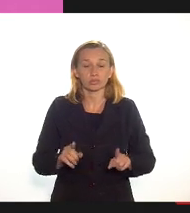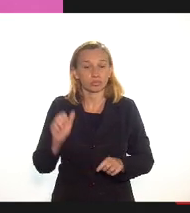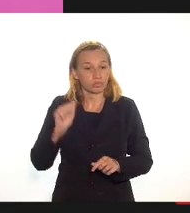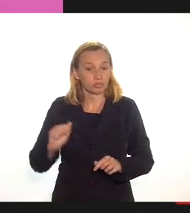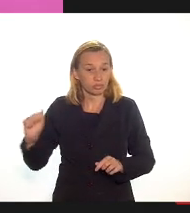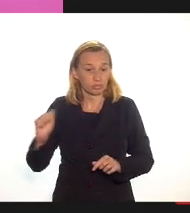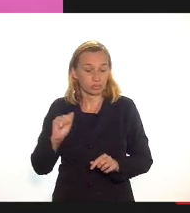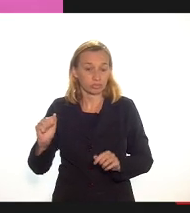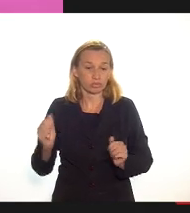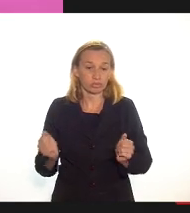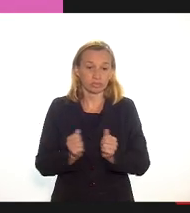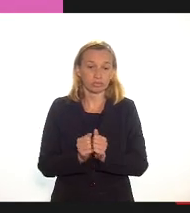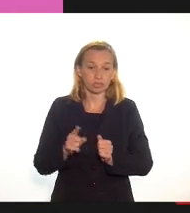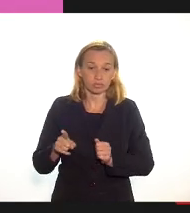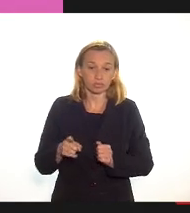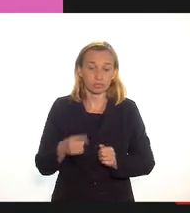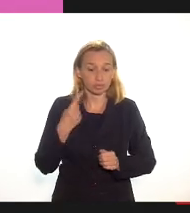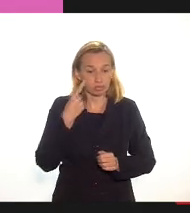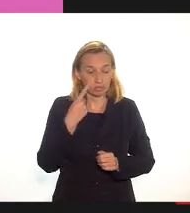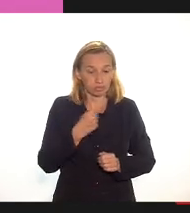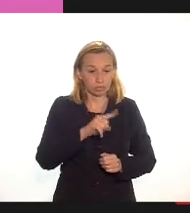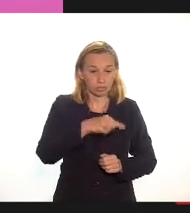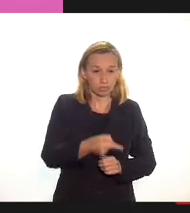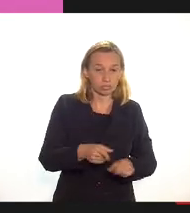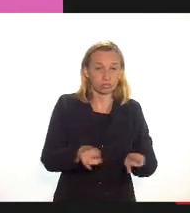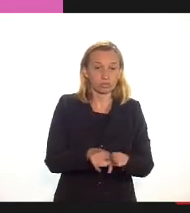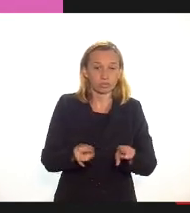aí para buscar outras também.